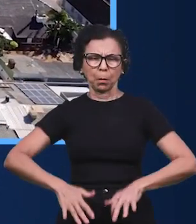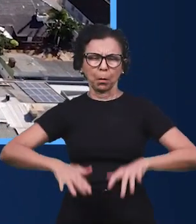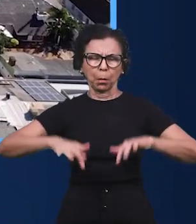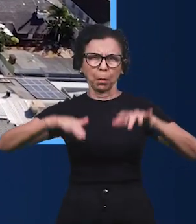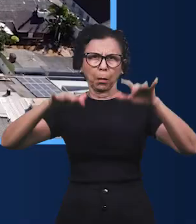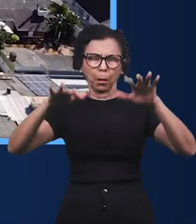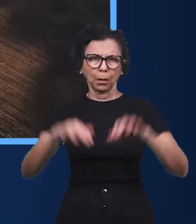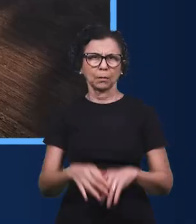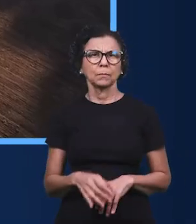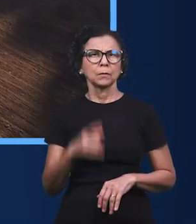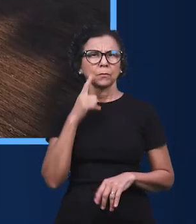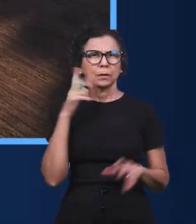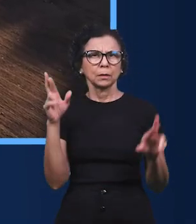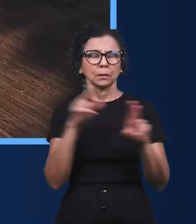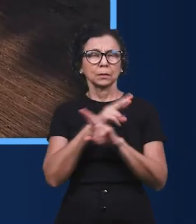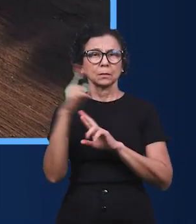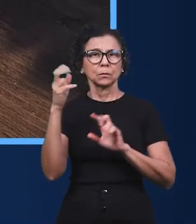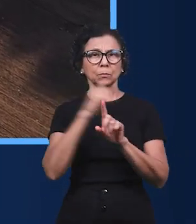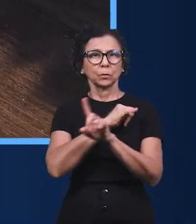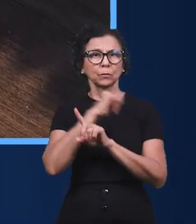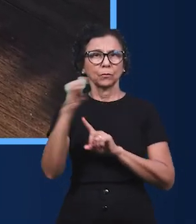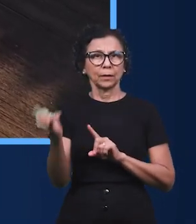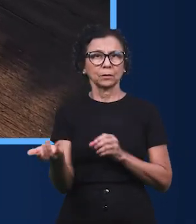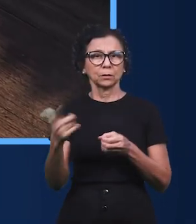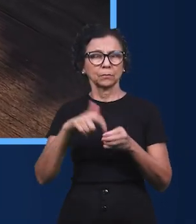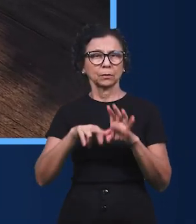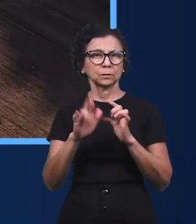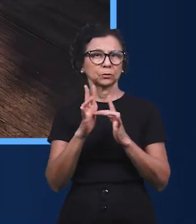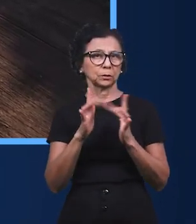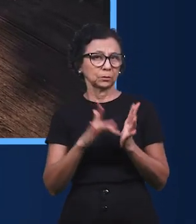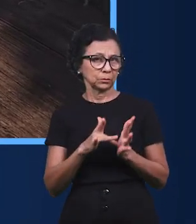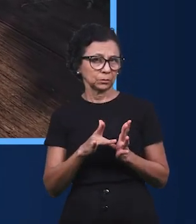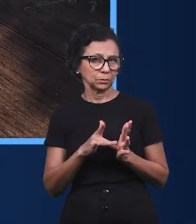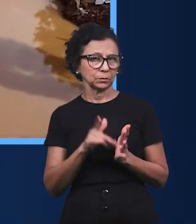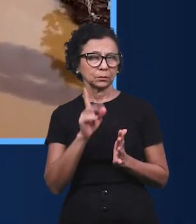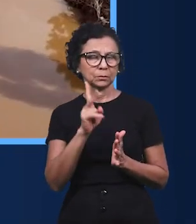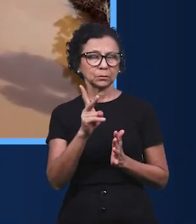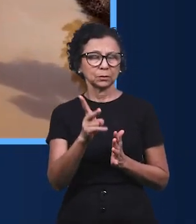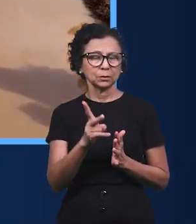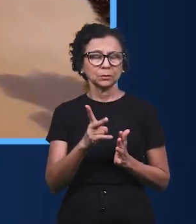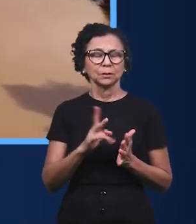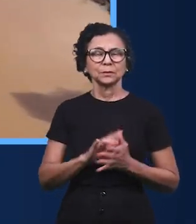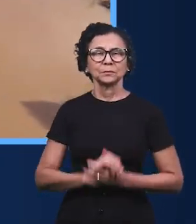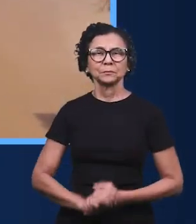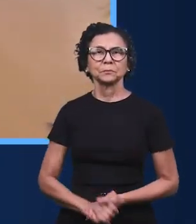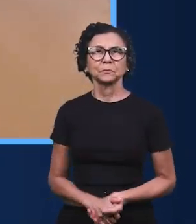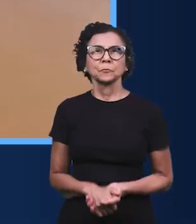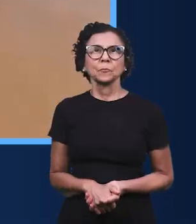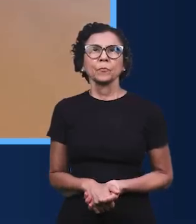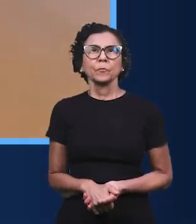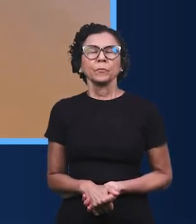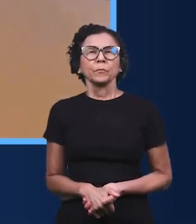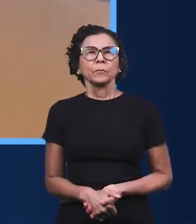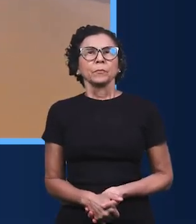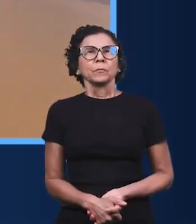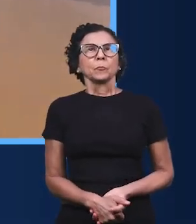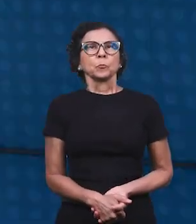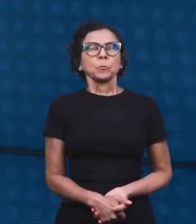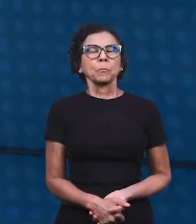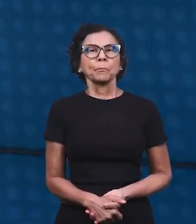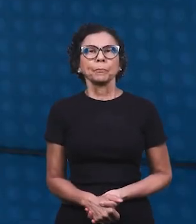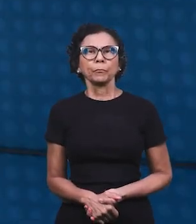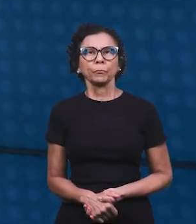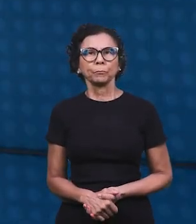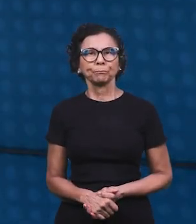relação profética desta notícia com a volta de Jesus. Fique conosco até o final do programa.